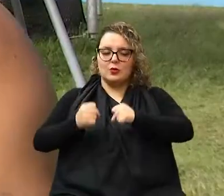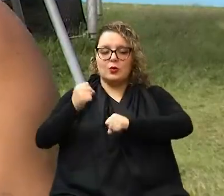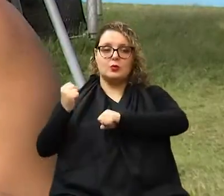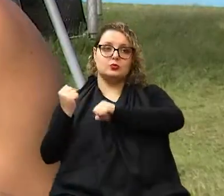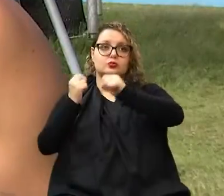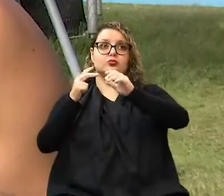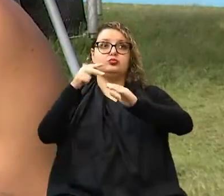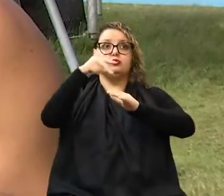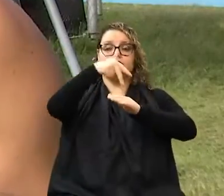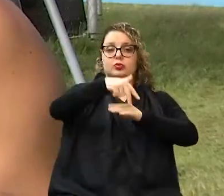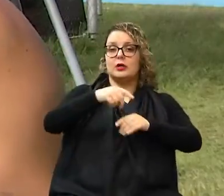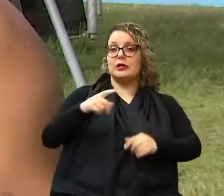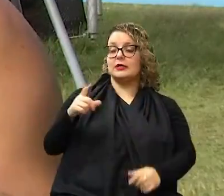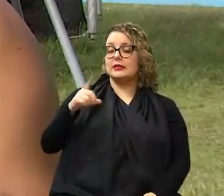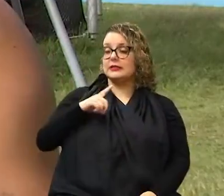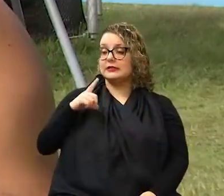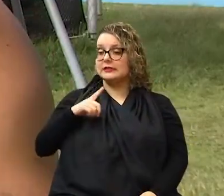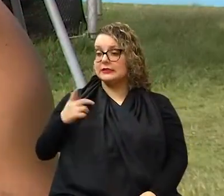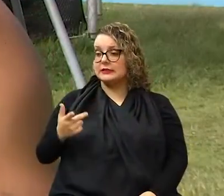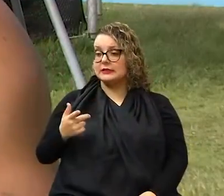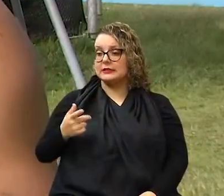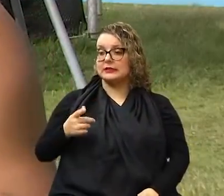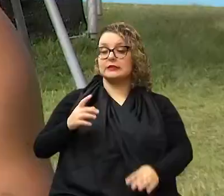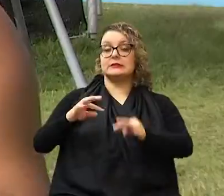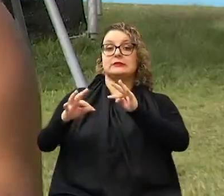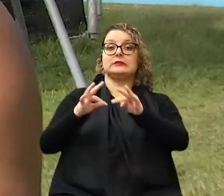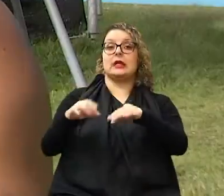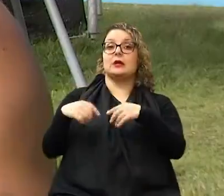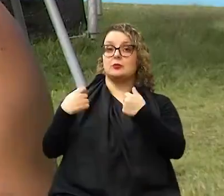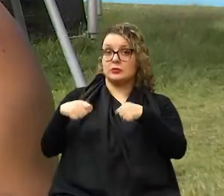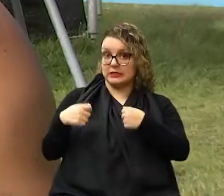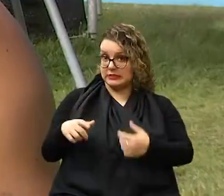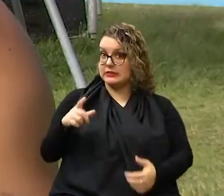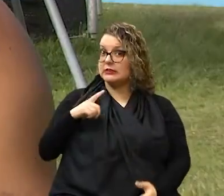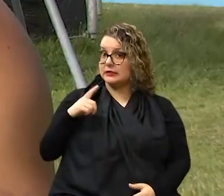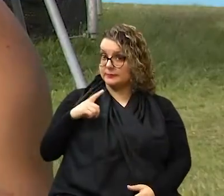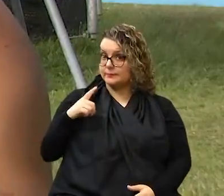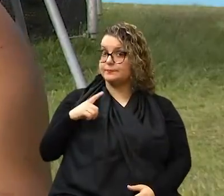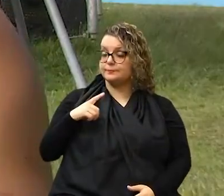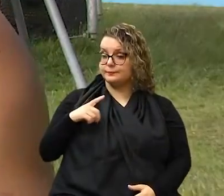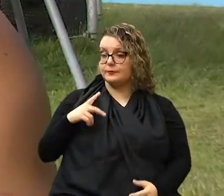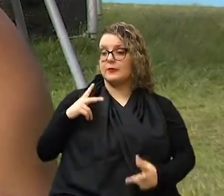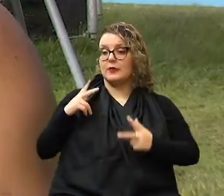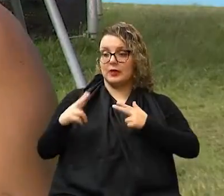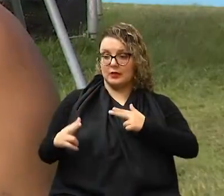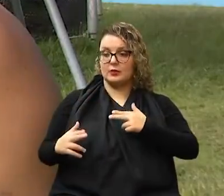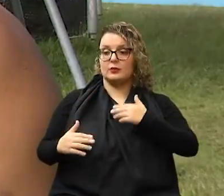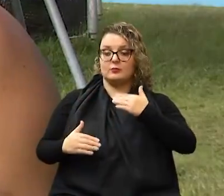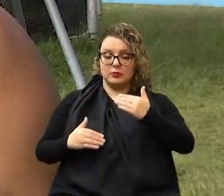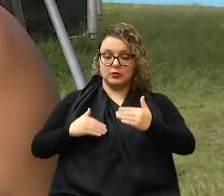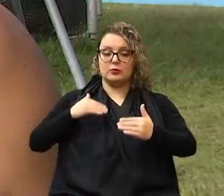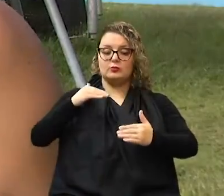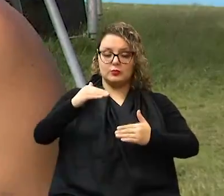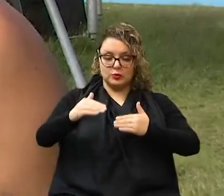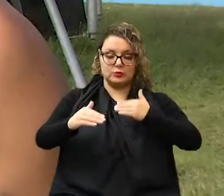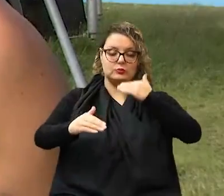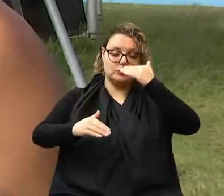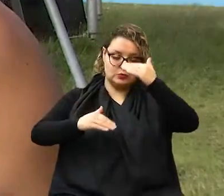vara, porque é uma prova que exige muita técnica. E conforme você vai